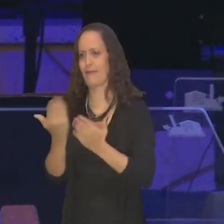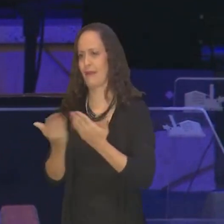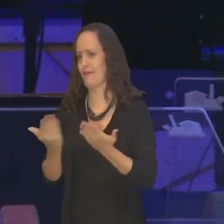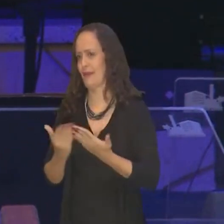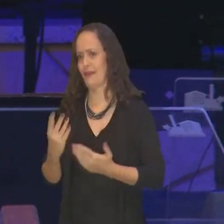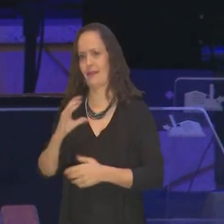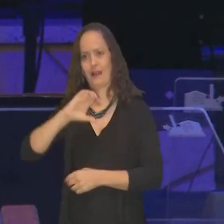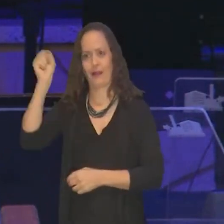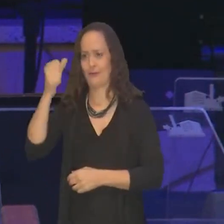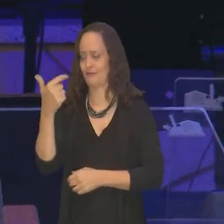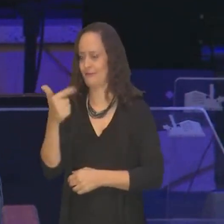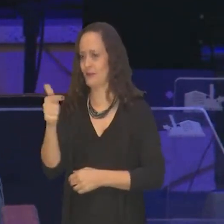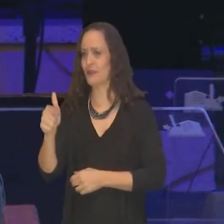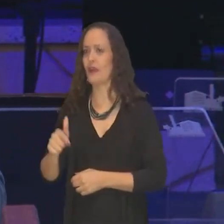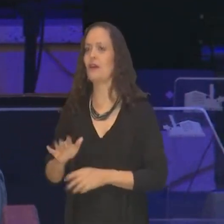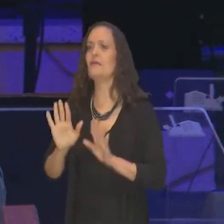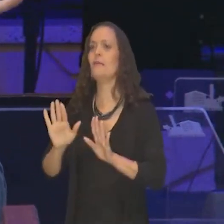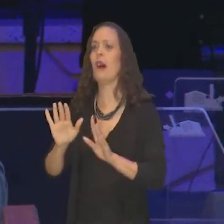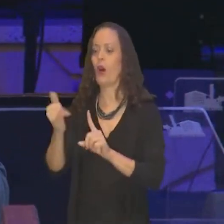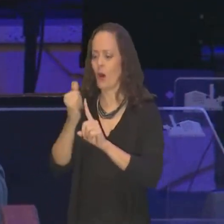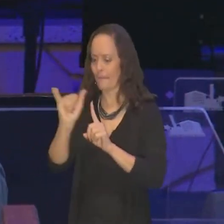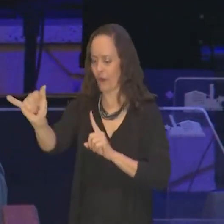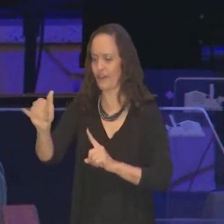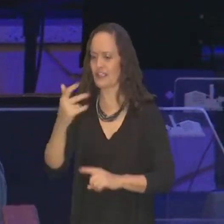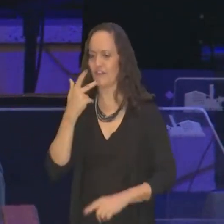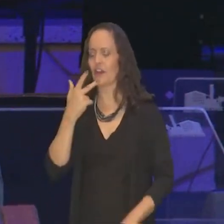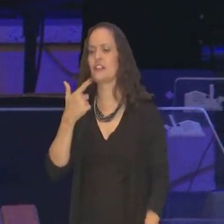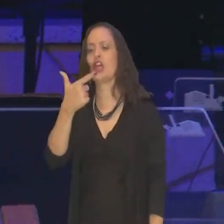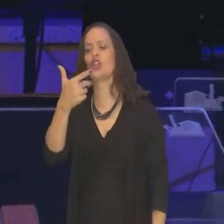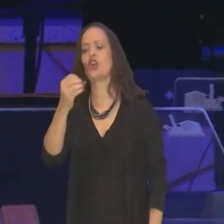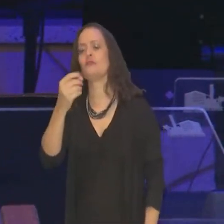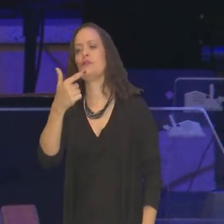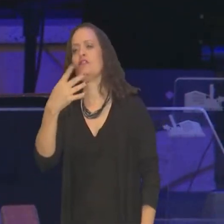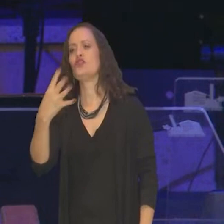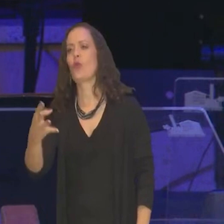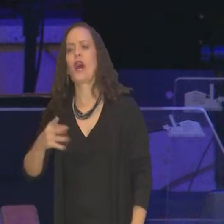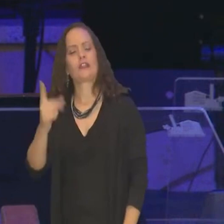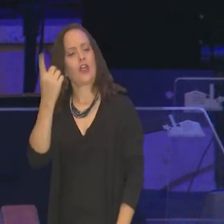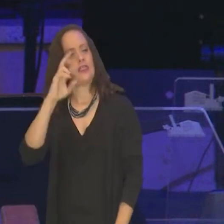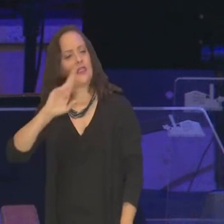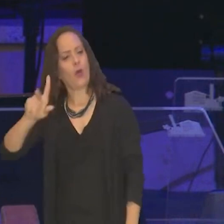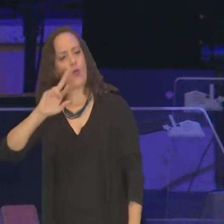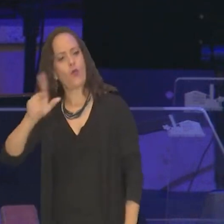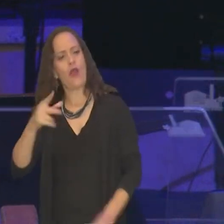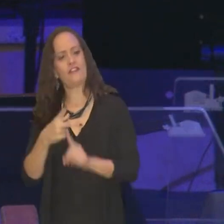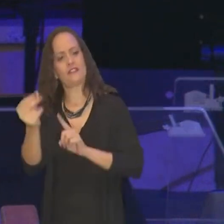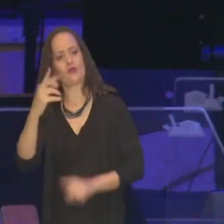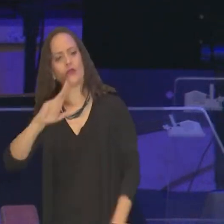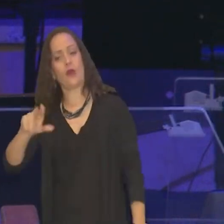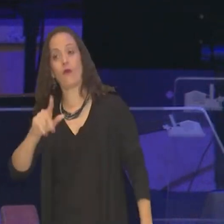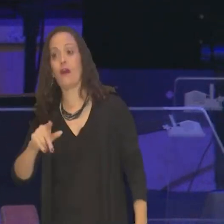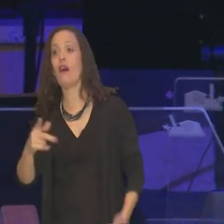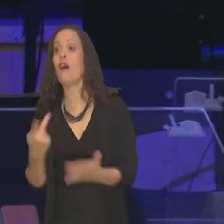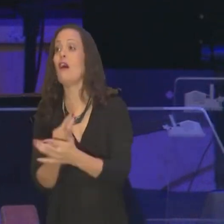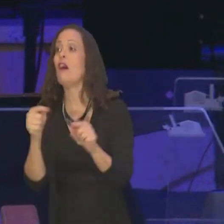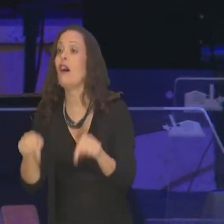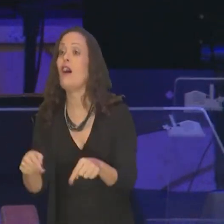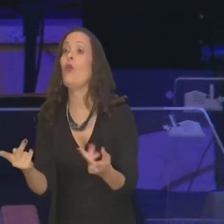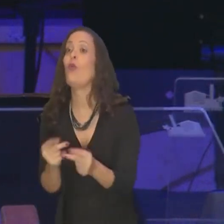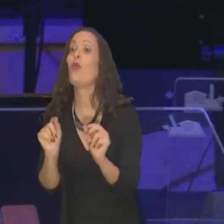O que os profetas falaram? 2024 ele não será campeão. E o que aconteceu esse ano?